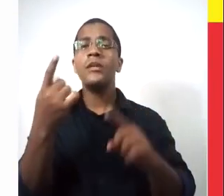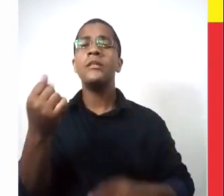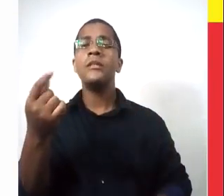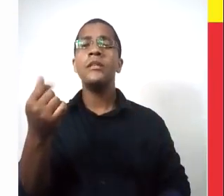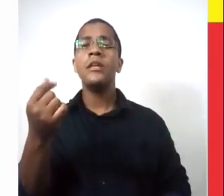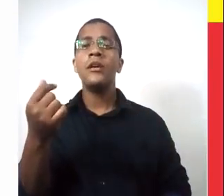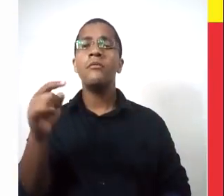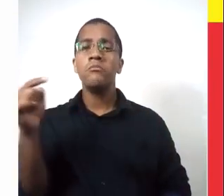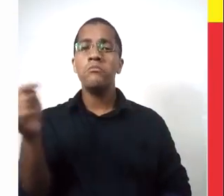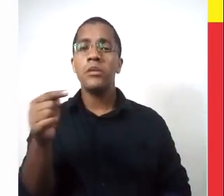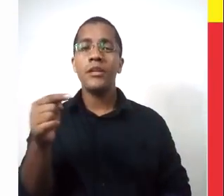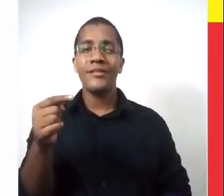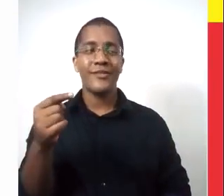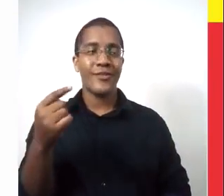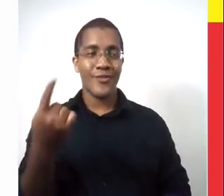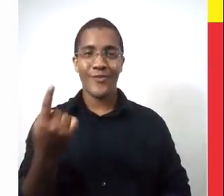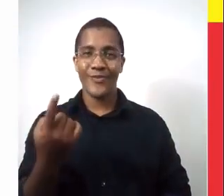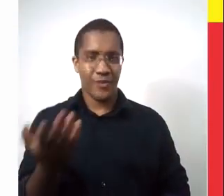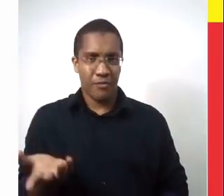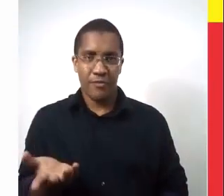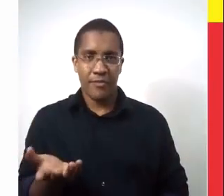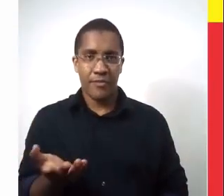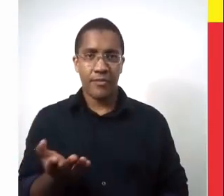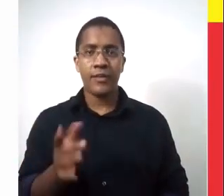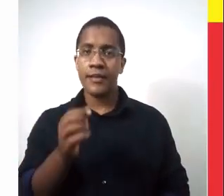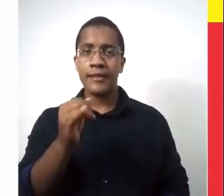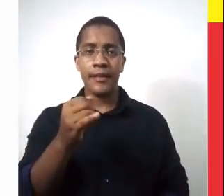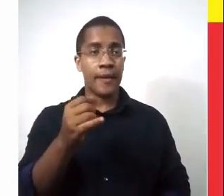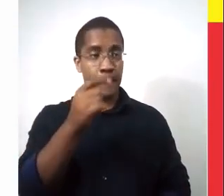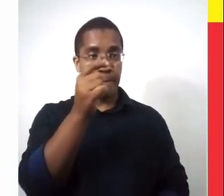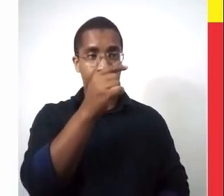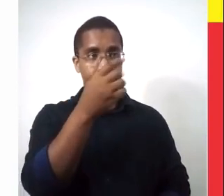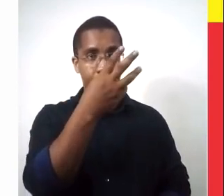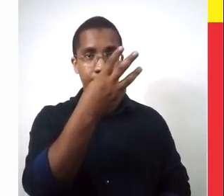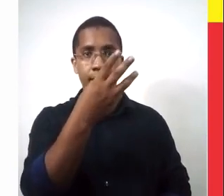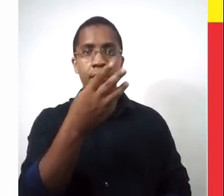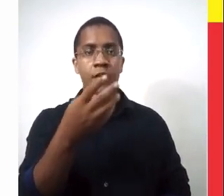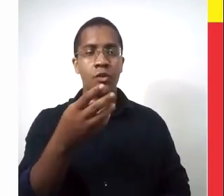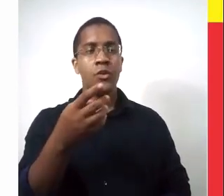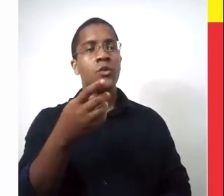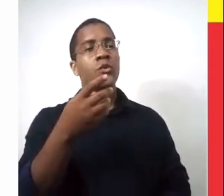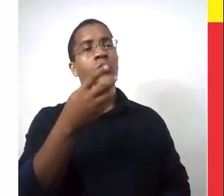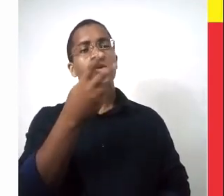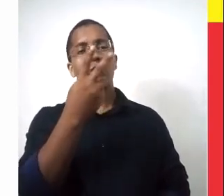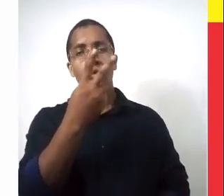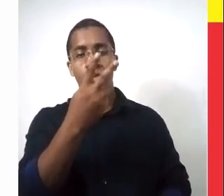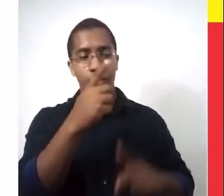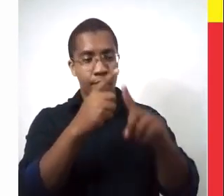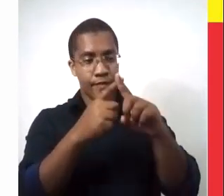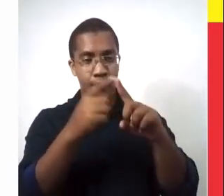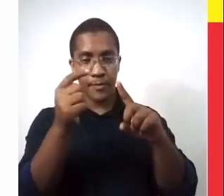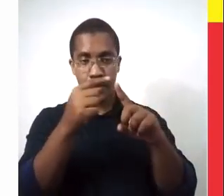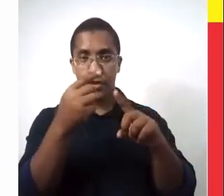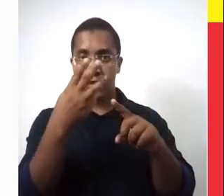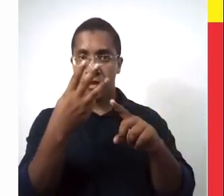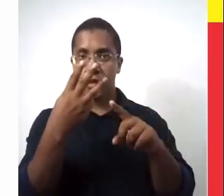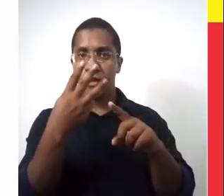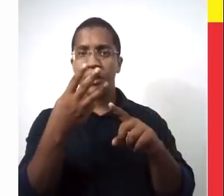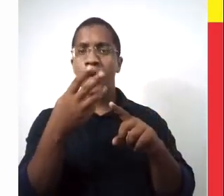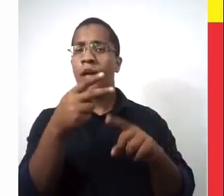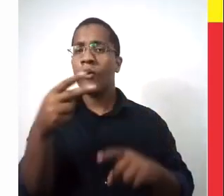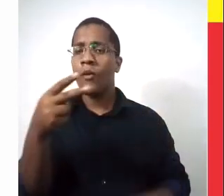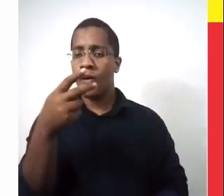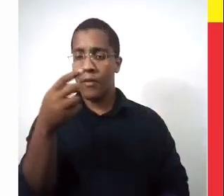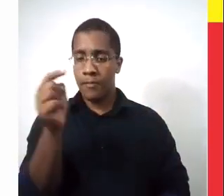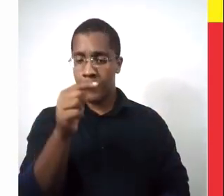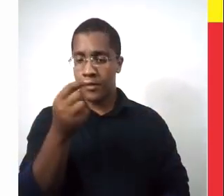ela vai soltar menos 1. Se colocar o menos 3, ela vai processar 2 vezes menos 3, que vai dar